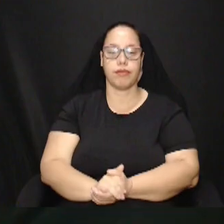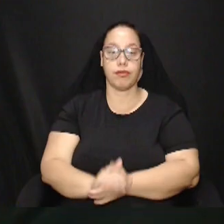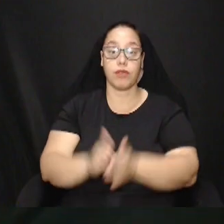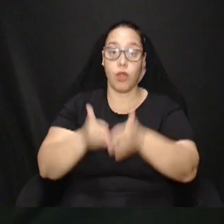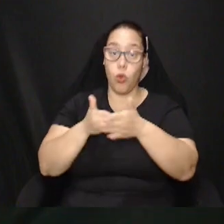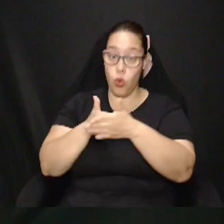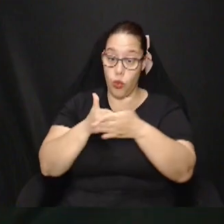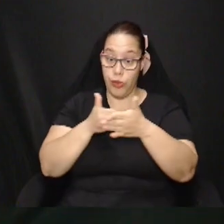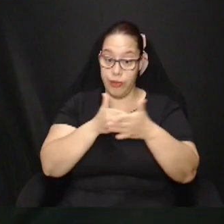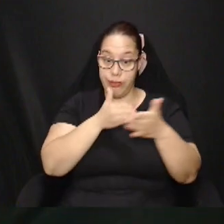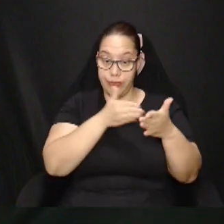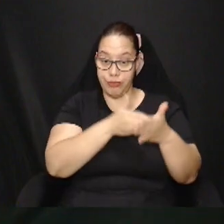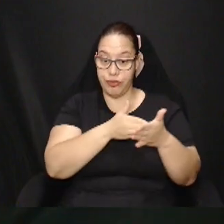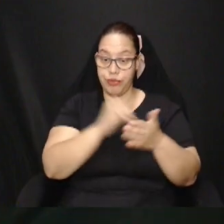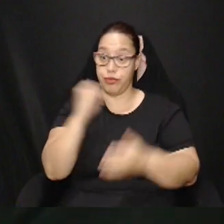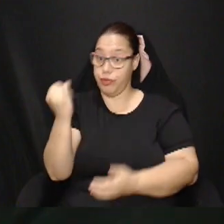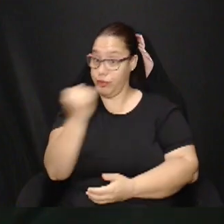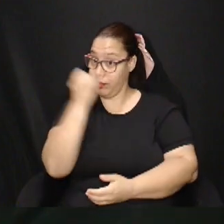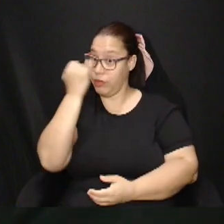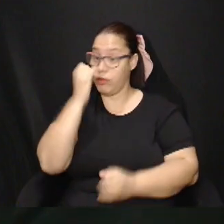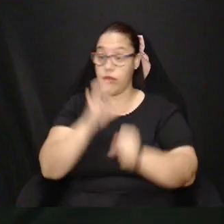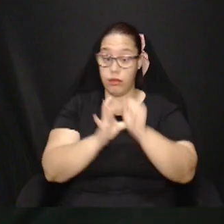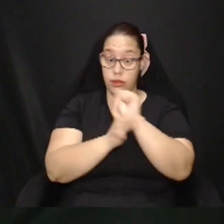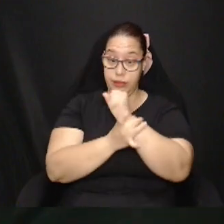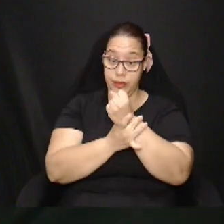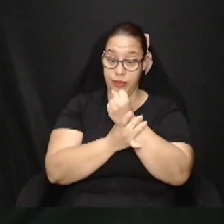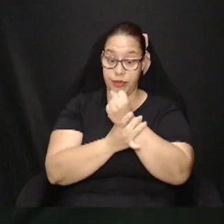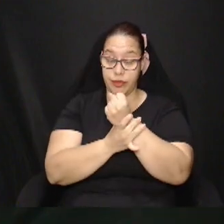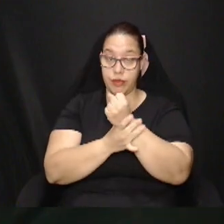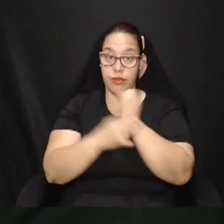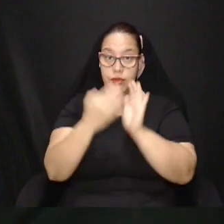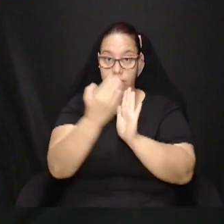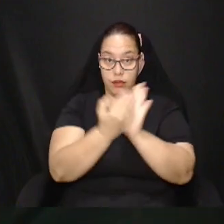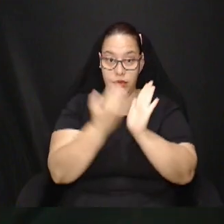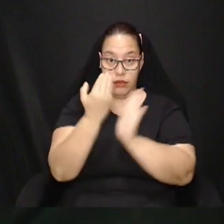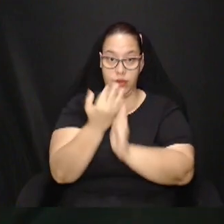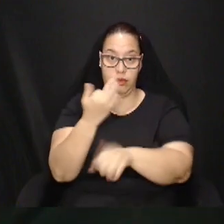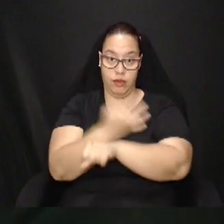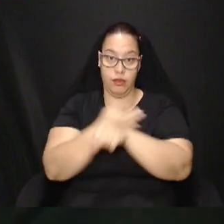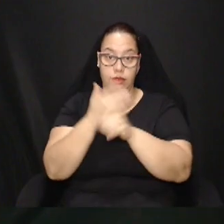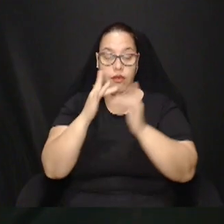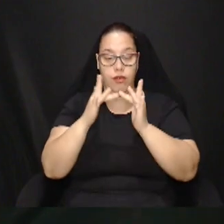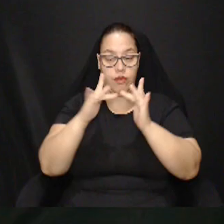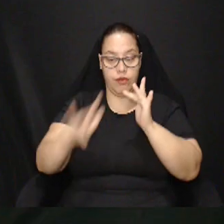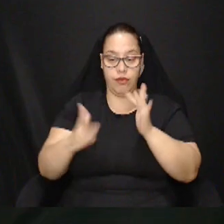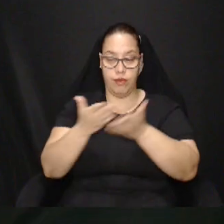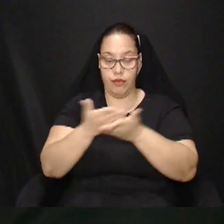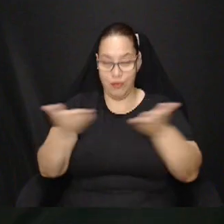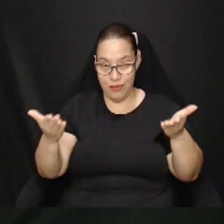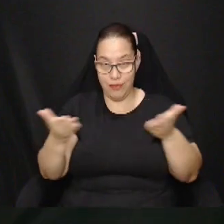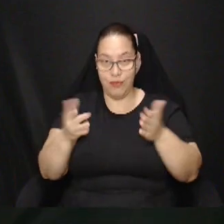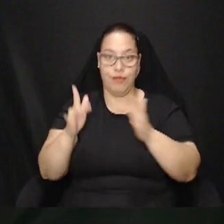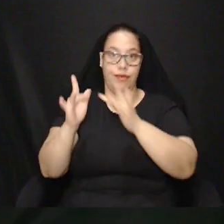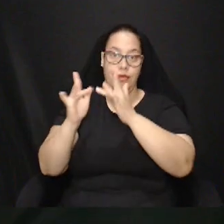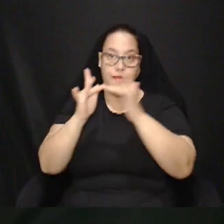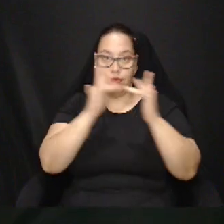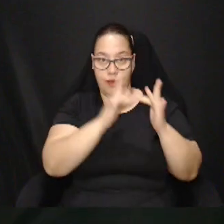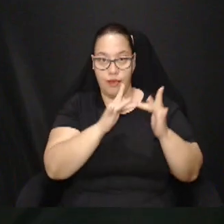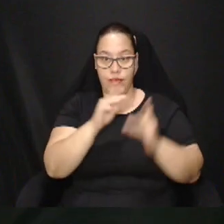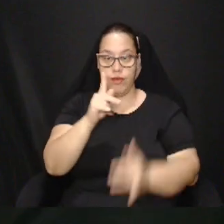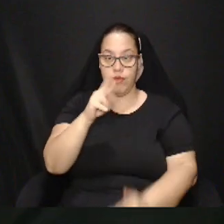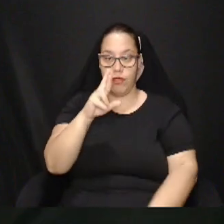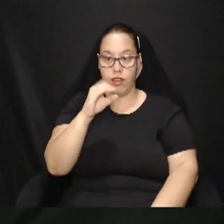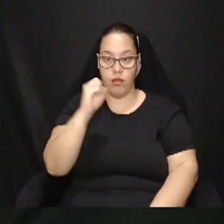para garantir a segurança dos pequenos. A cartilha Férias Desconectadas está disponível para consulta no site do Procon